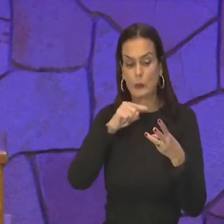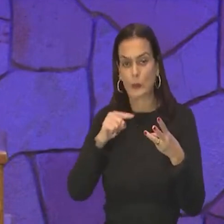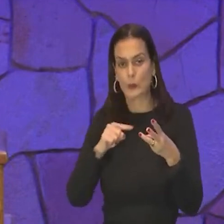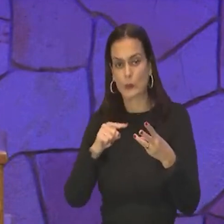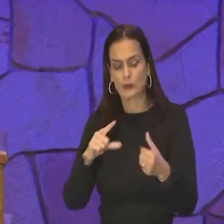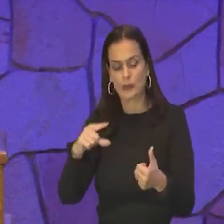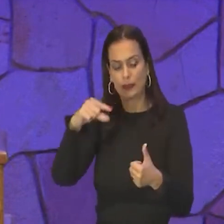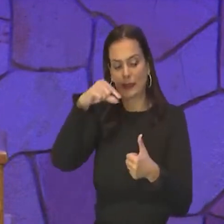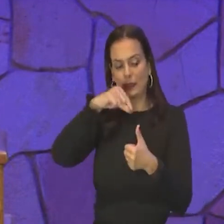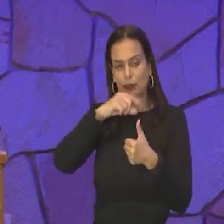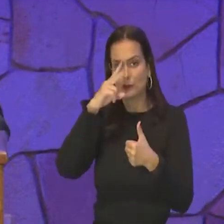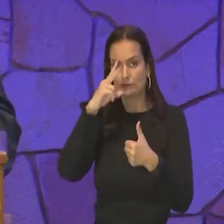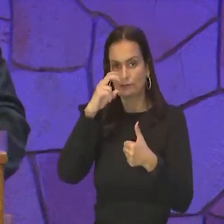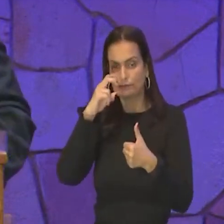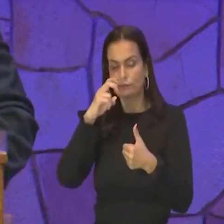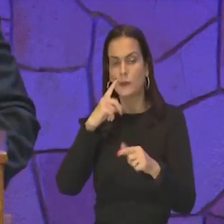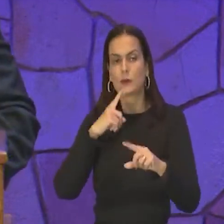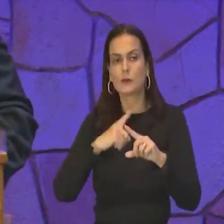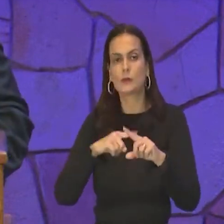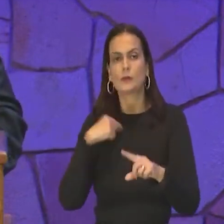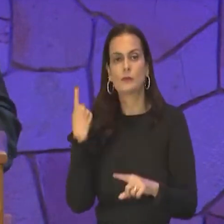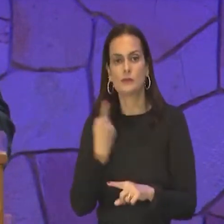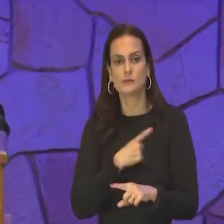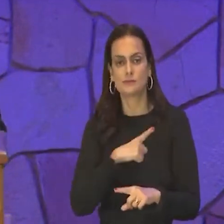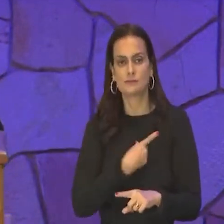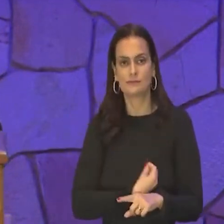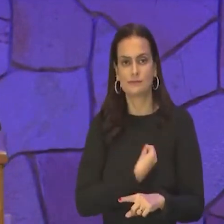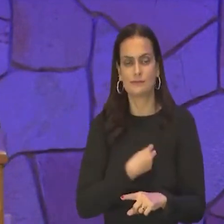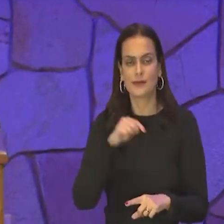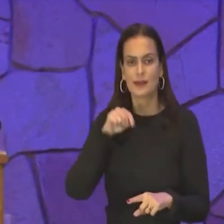de Cristo, o motivo pelo qual nós estamos aqui.